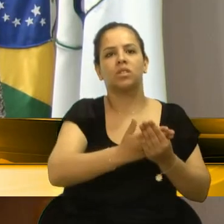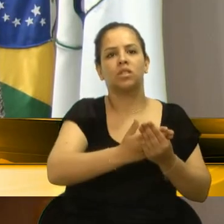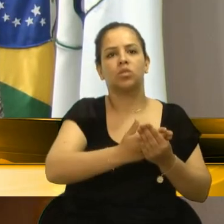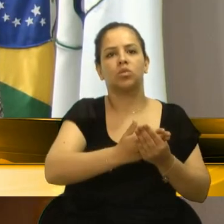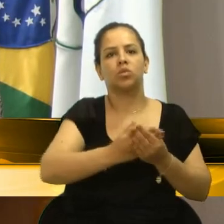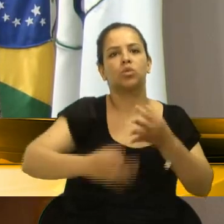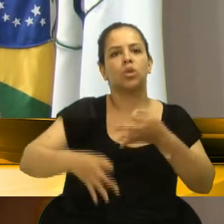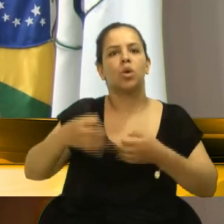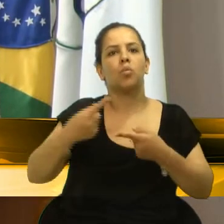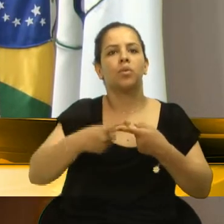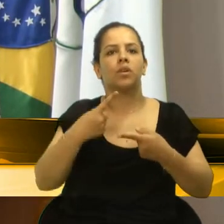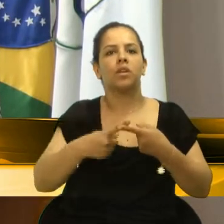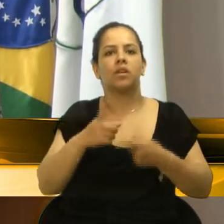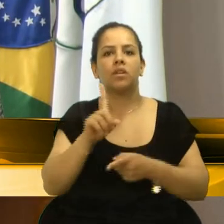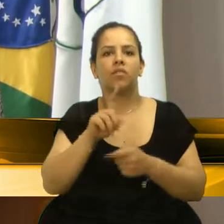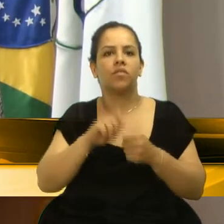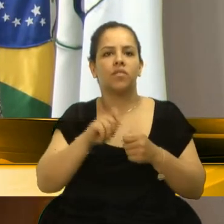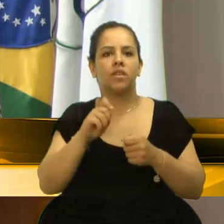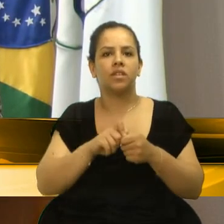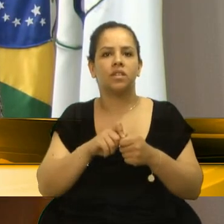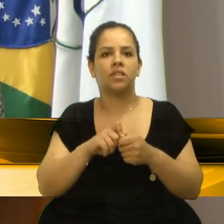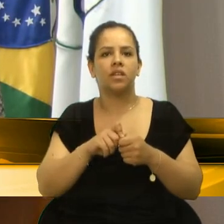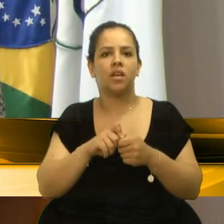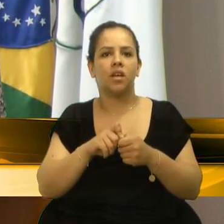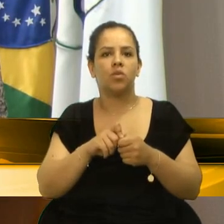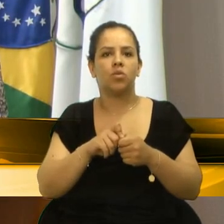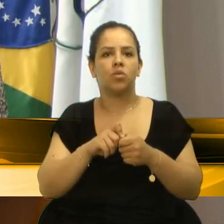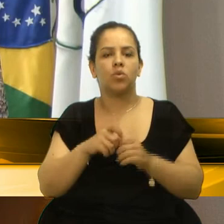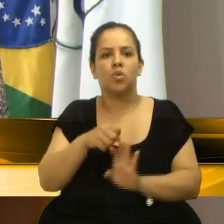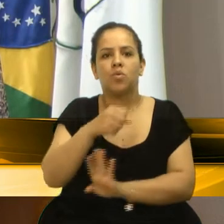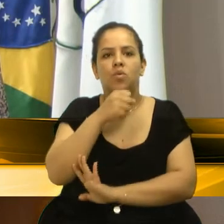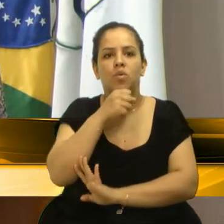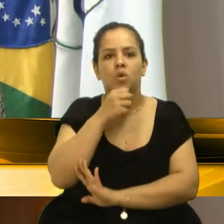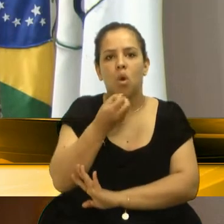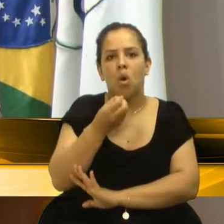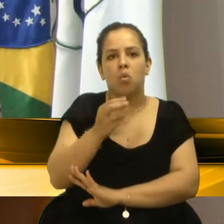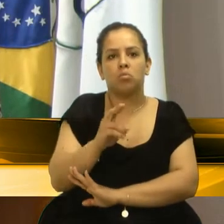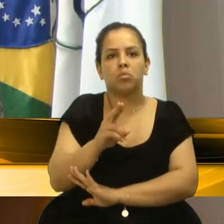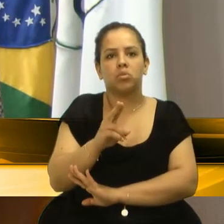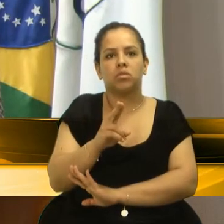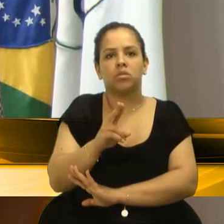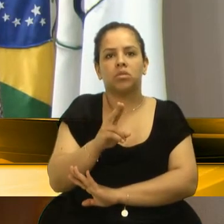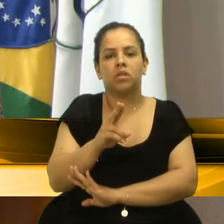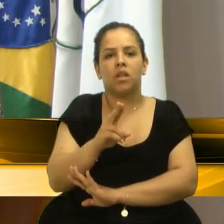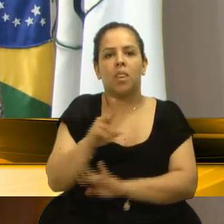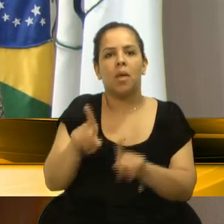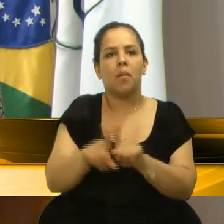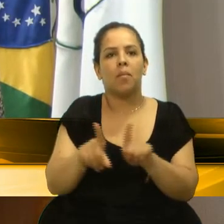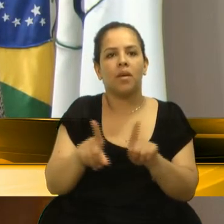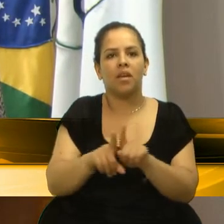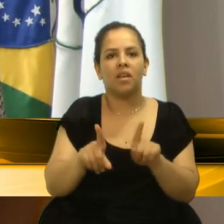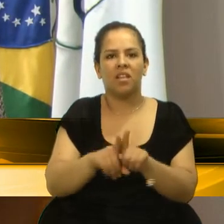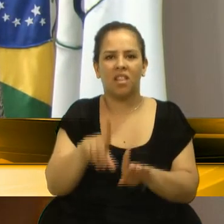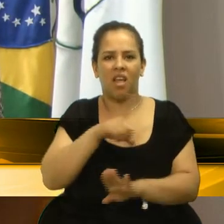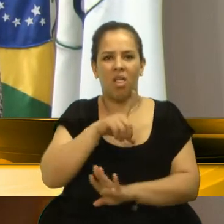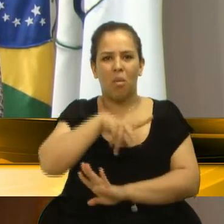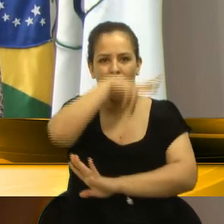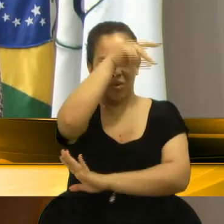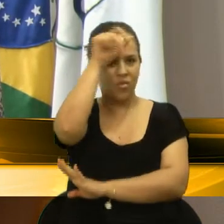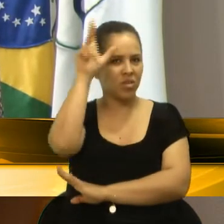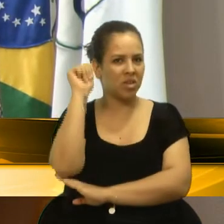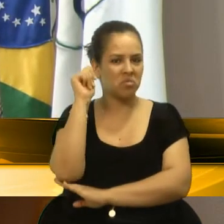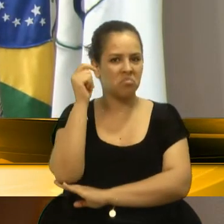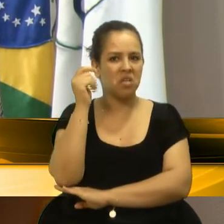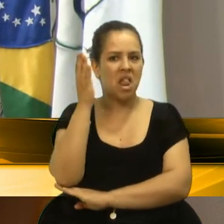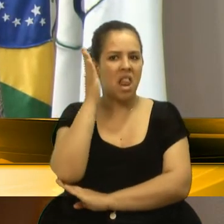não cumprir o Estatuto do Idoso com atentado a idosos? Ou ainda, estaria o prefeito, vocês têm